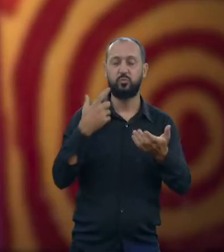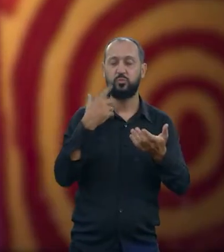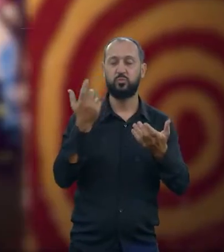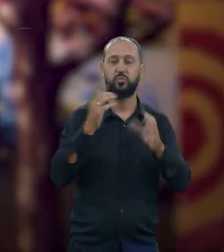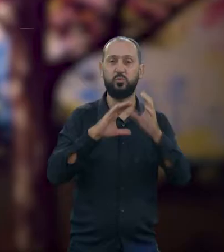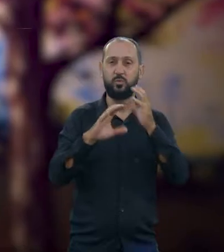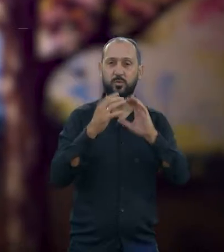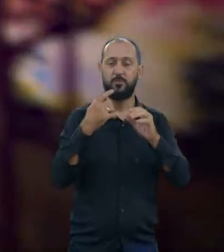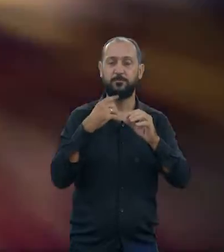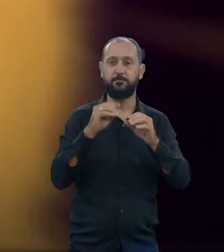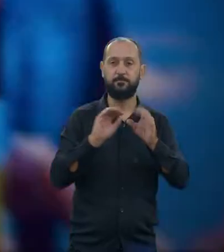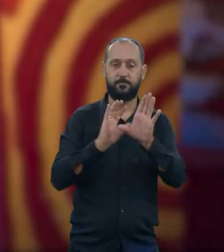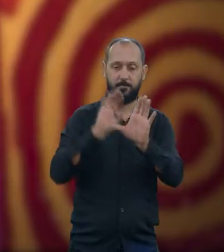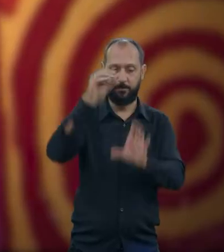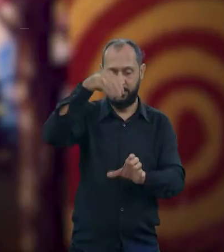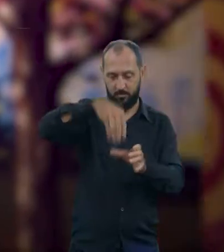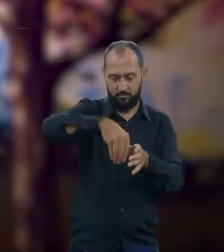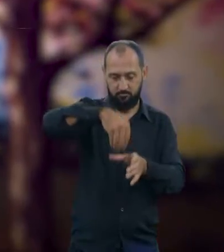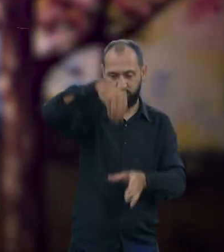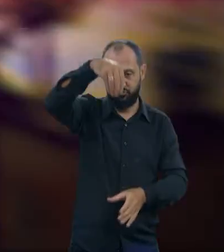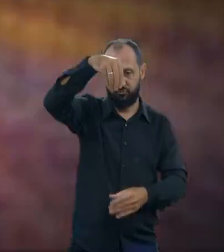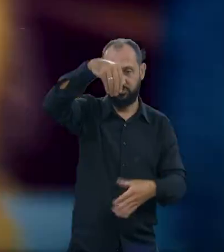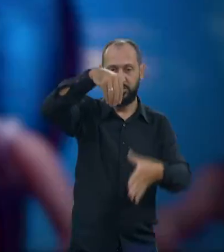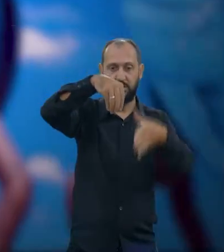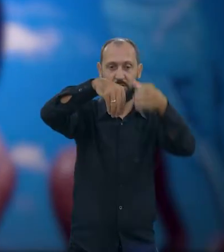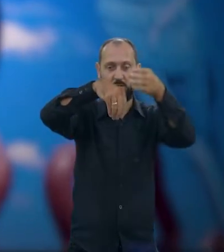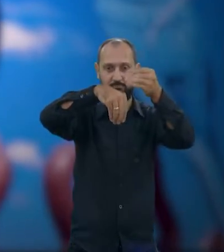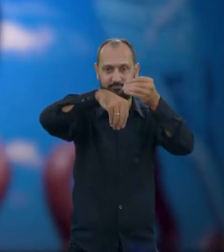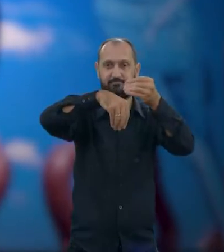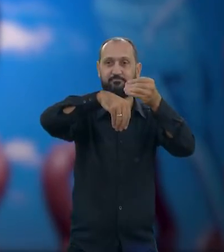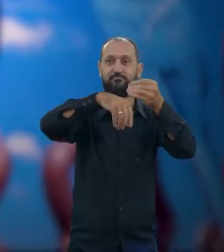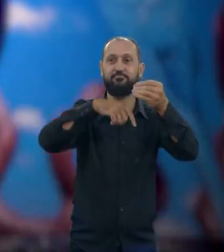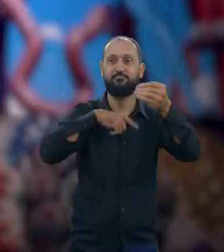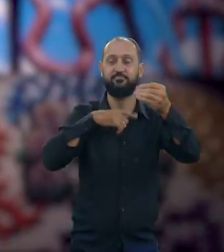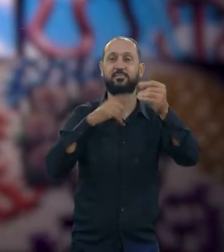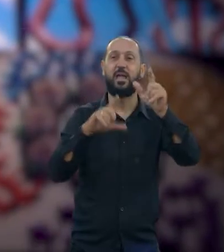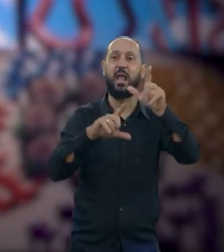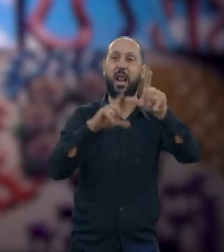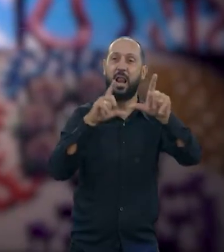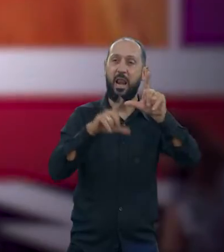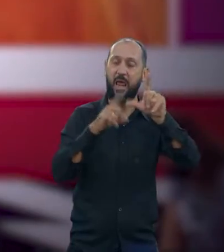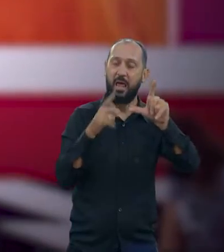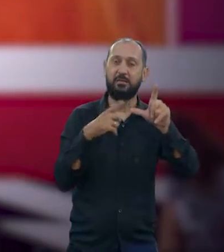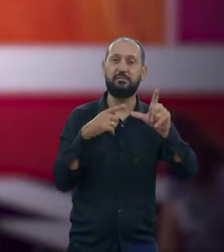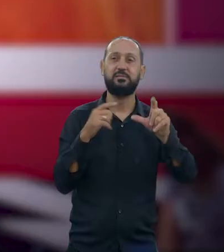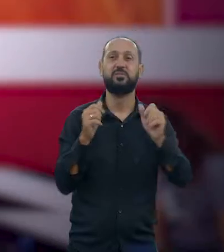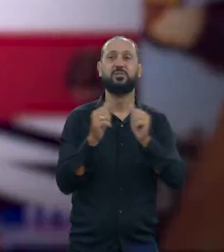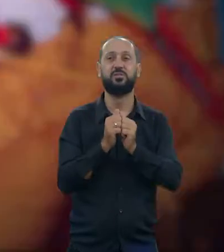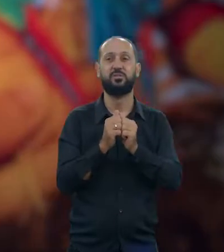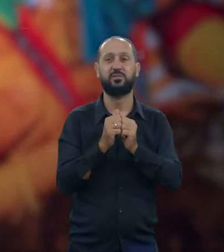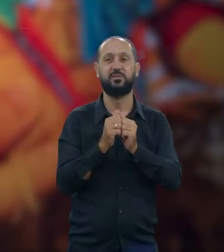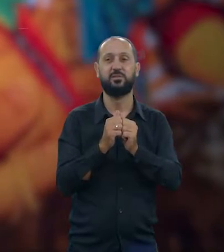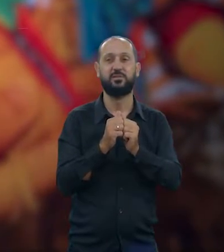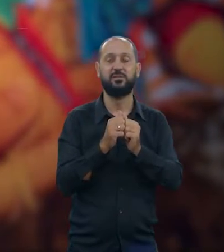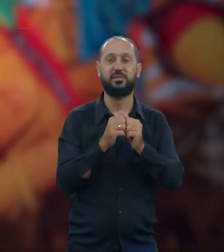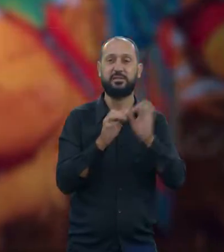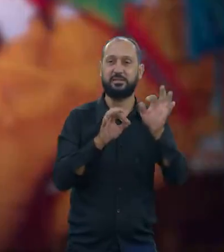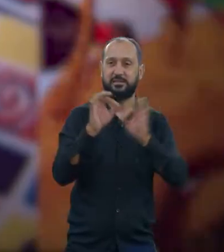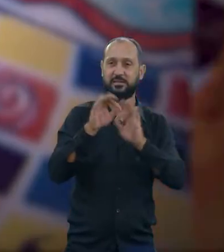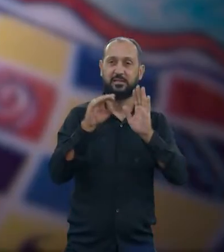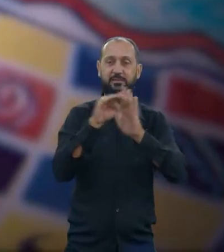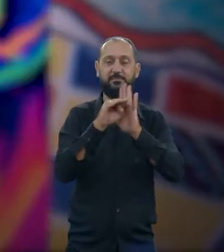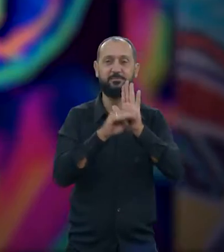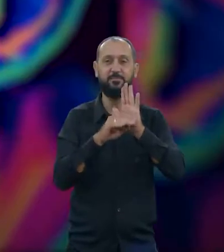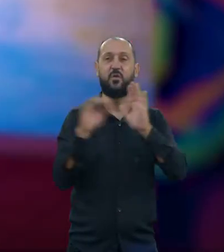participaram daquele disco. O encarte interno, que também tem as letras